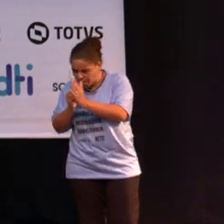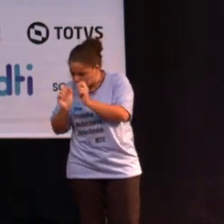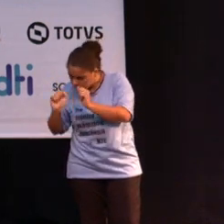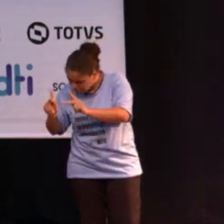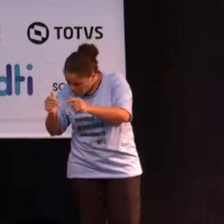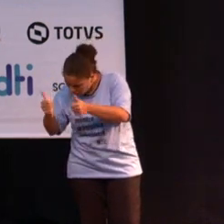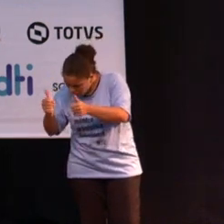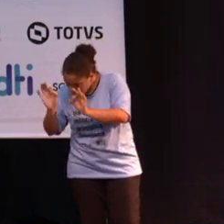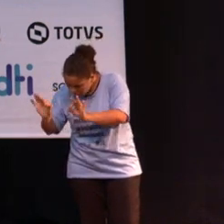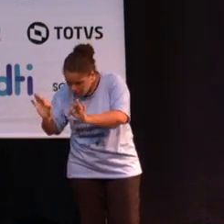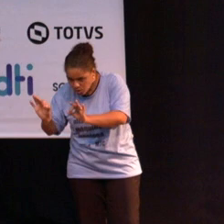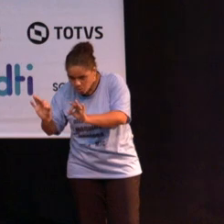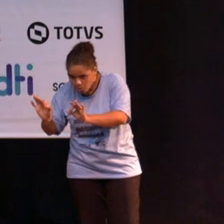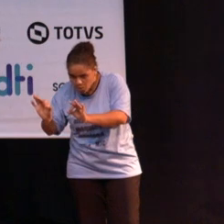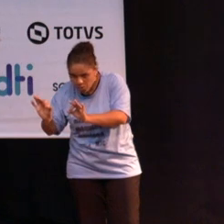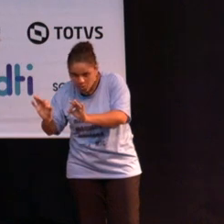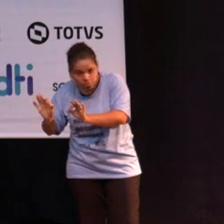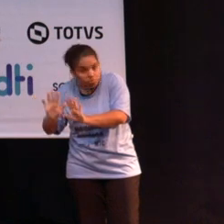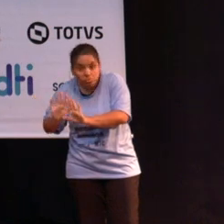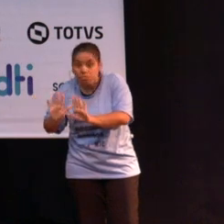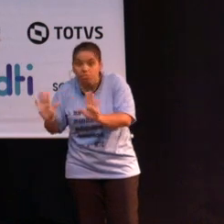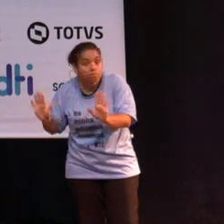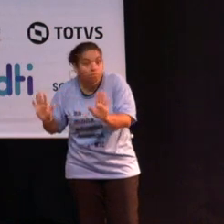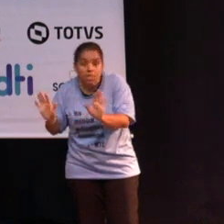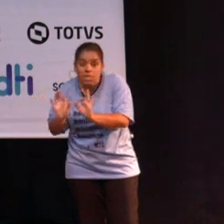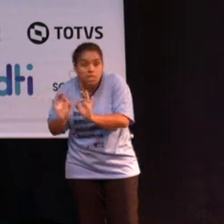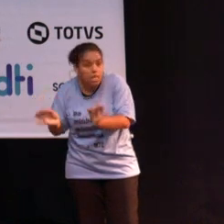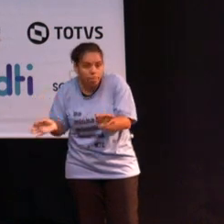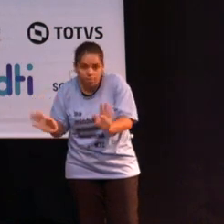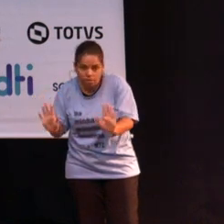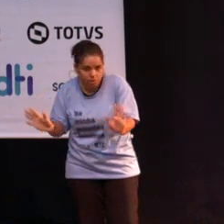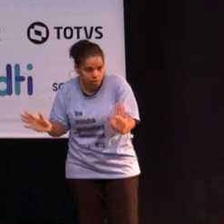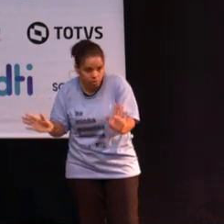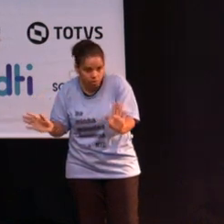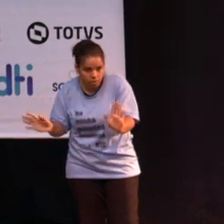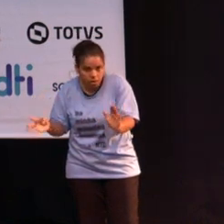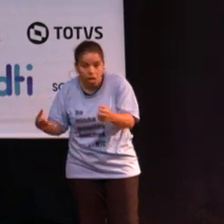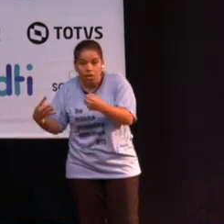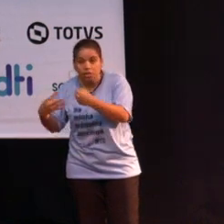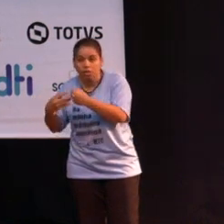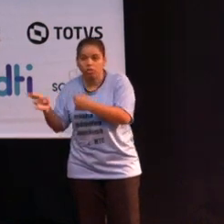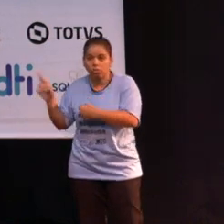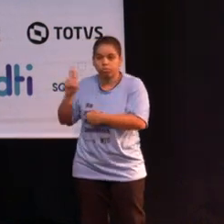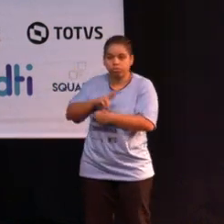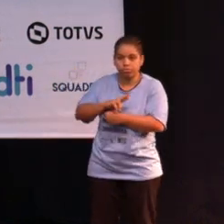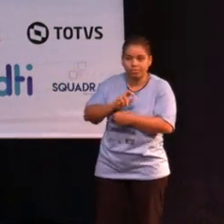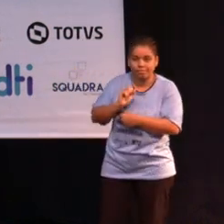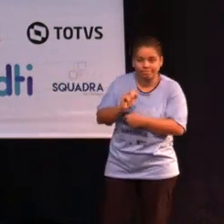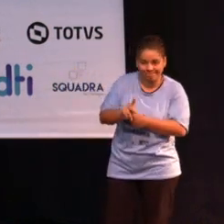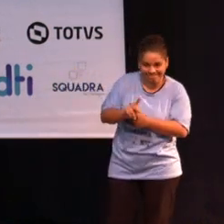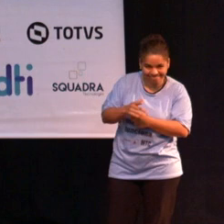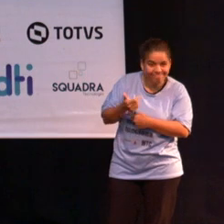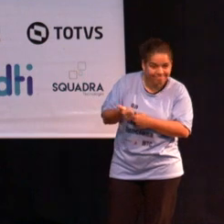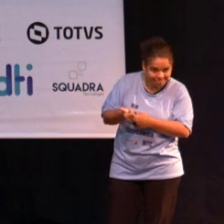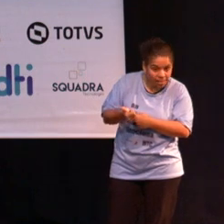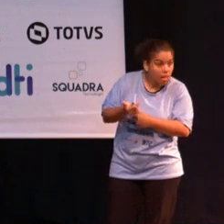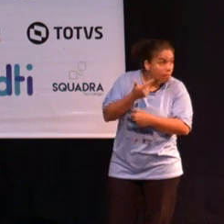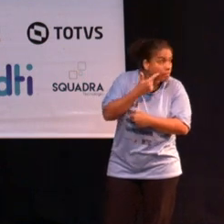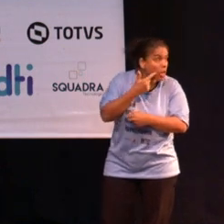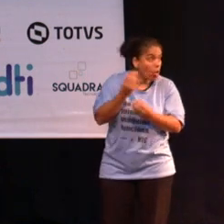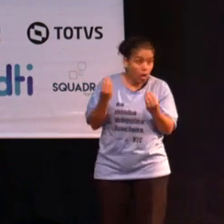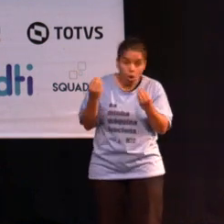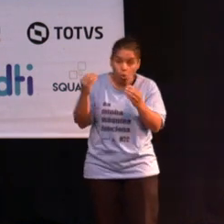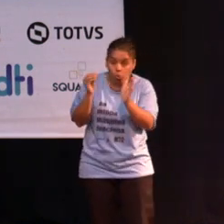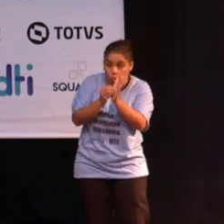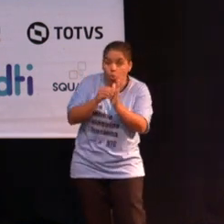é isso eu tenho uma pergunta muito simples muito óbvio aqui que está escrito no remo tá então eu defino que o que ele